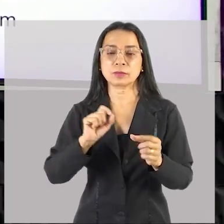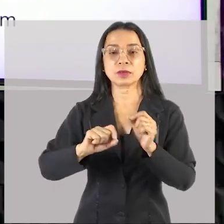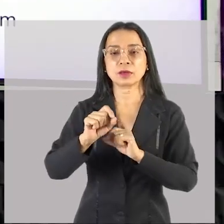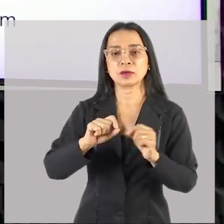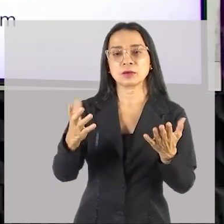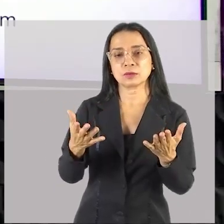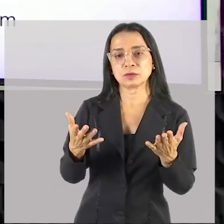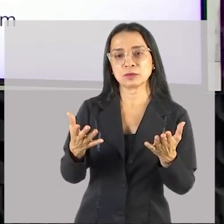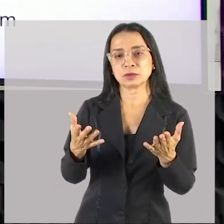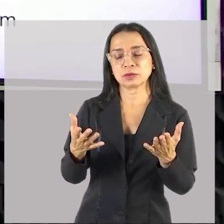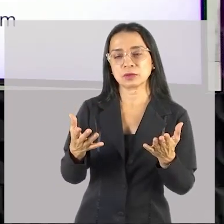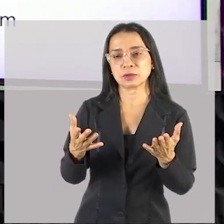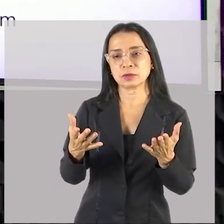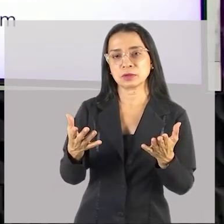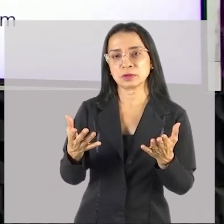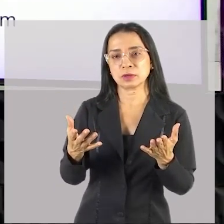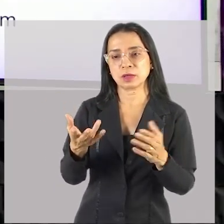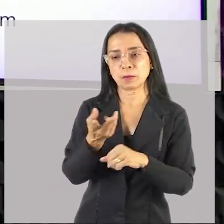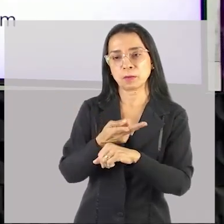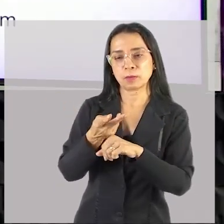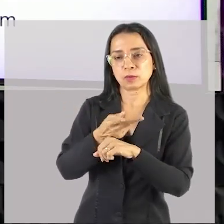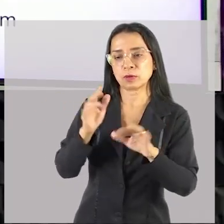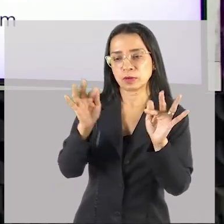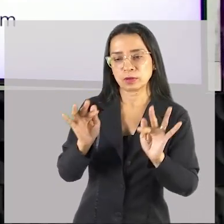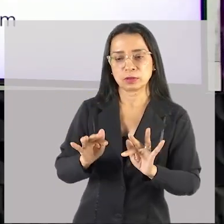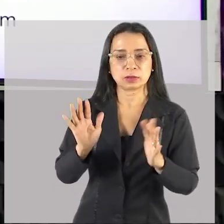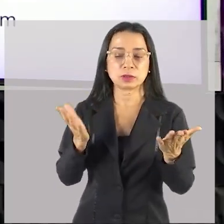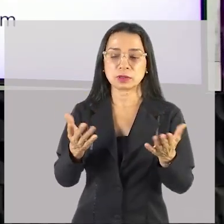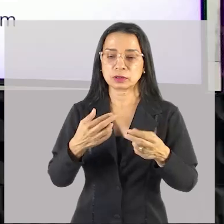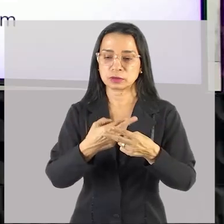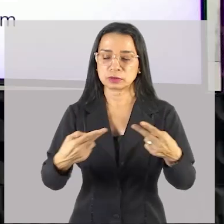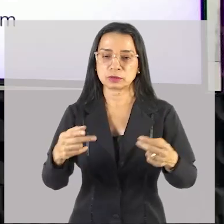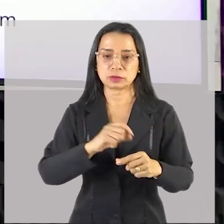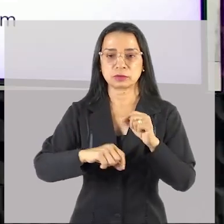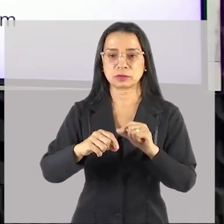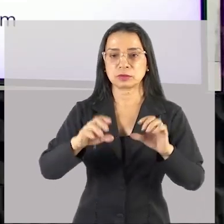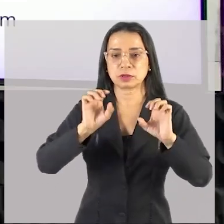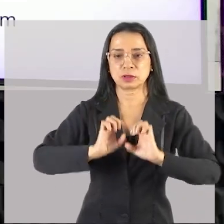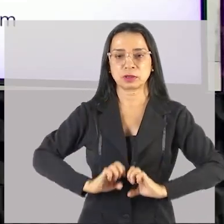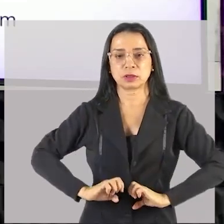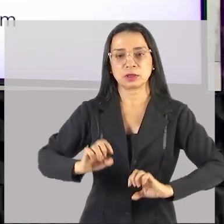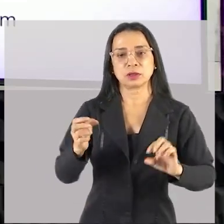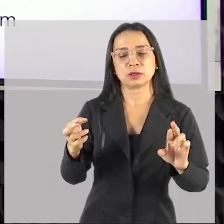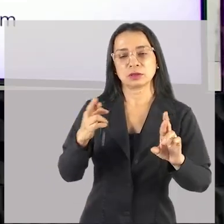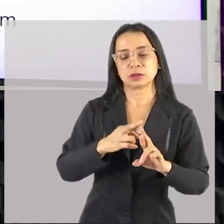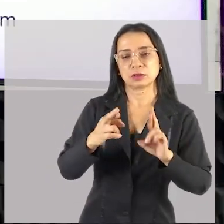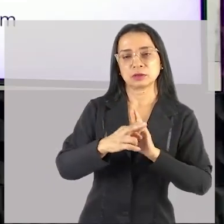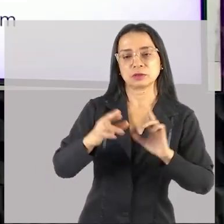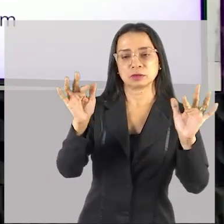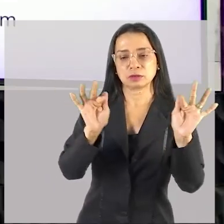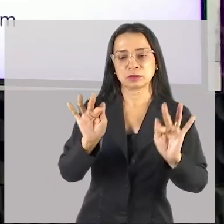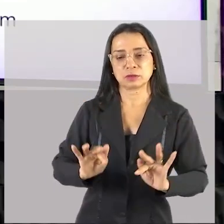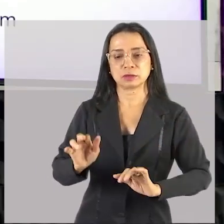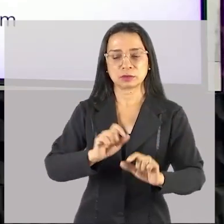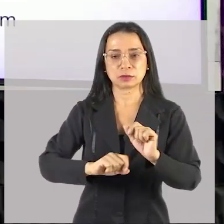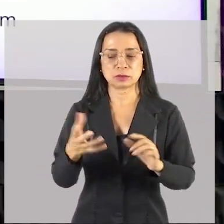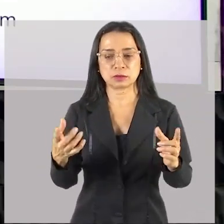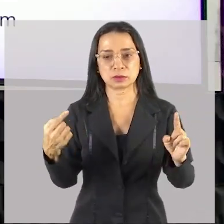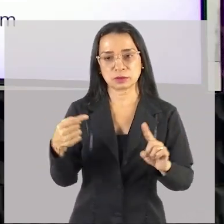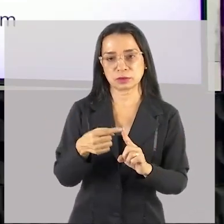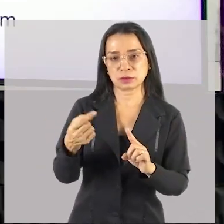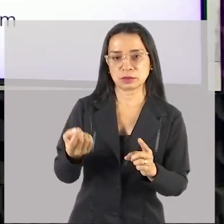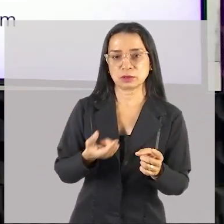No fragmento, Aristóteles promove uma reflexão que associa dois elementos essenciais à discussão sobre